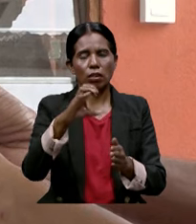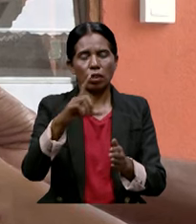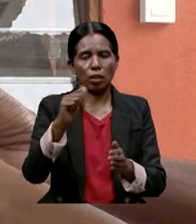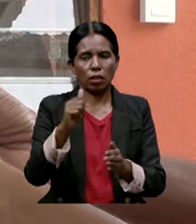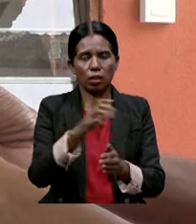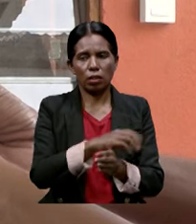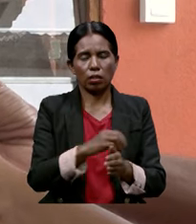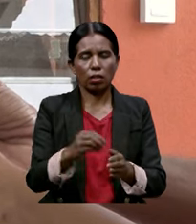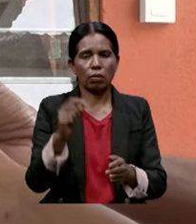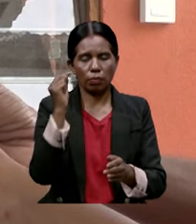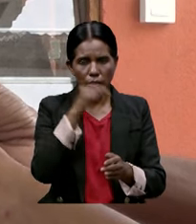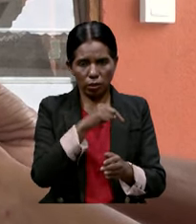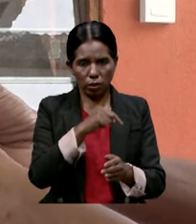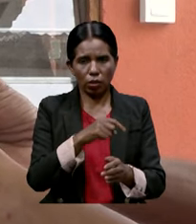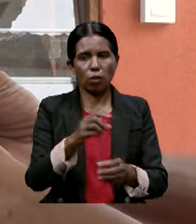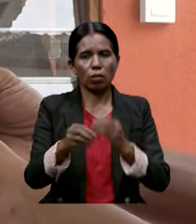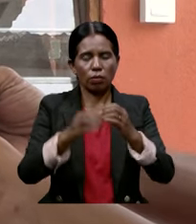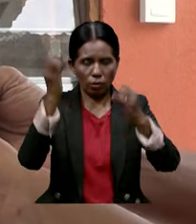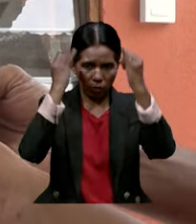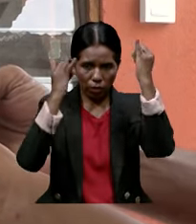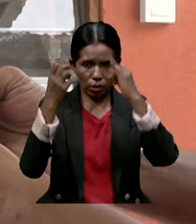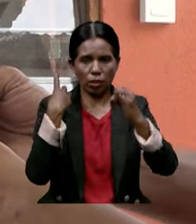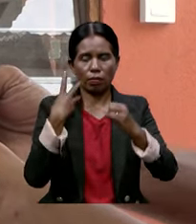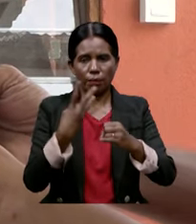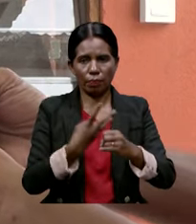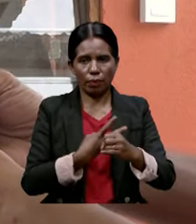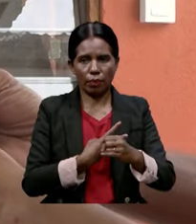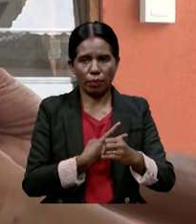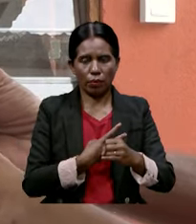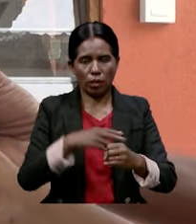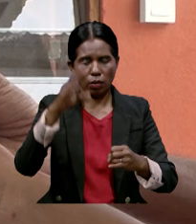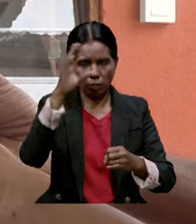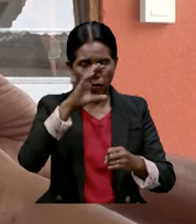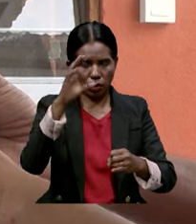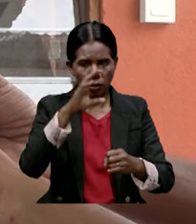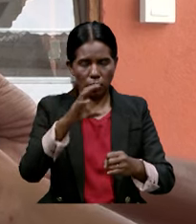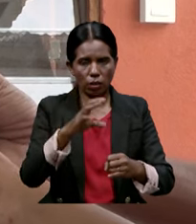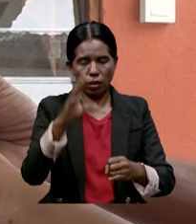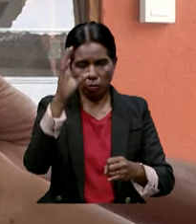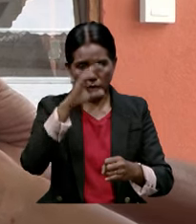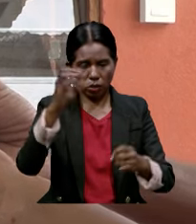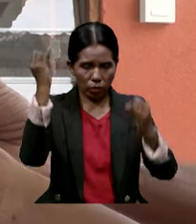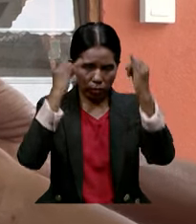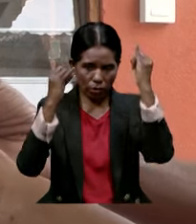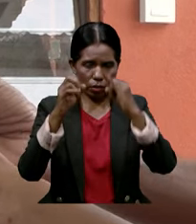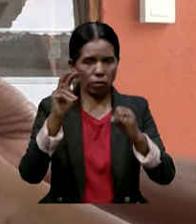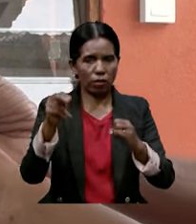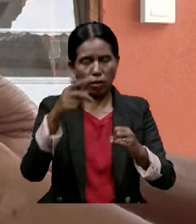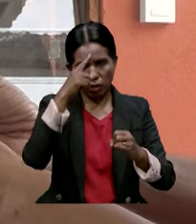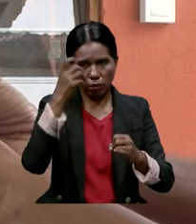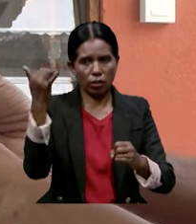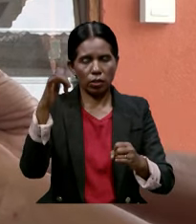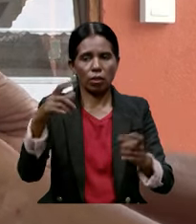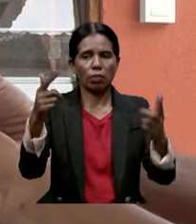falso, então baseia a informação, né? Aí me mostra, busca tu irqueras, verifica irqueras informação, né? Também será